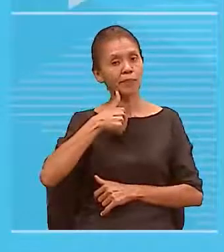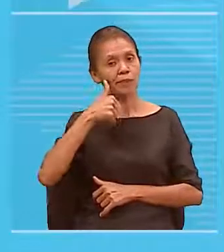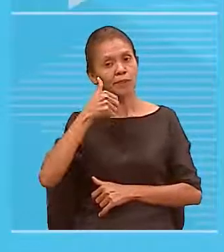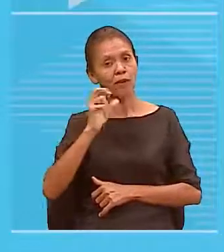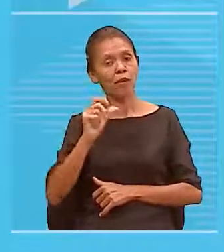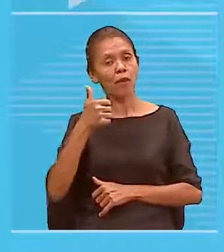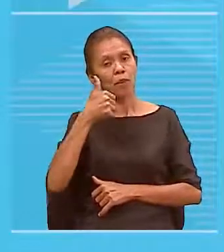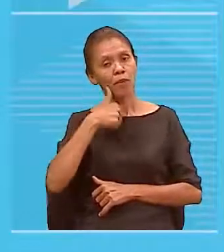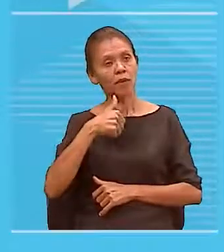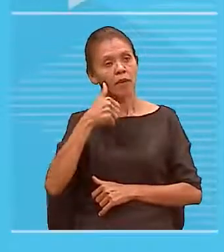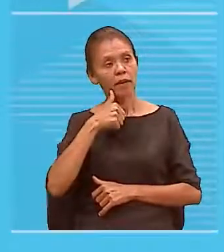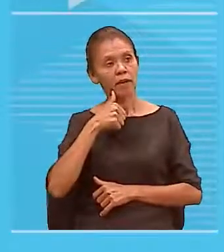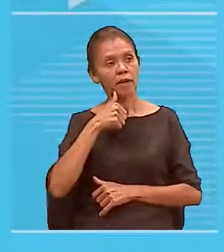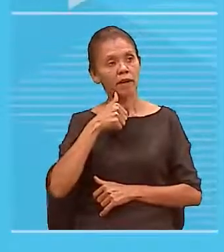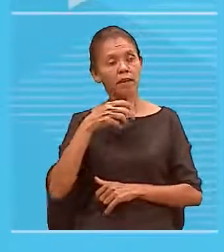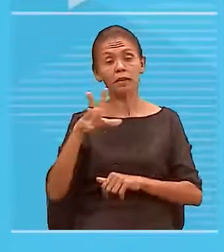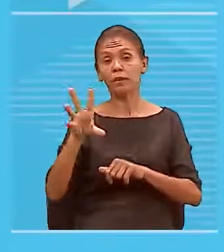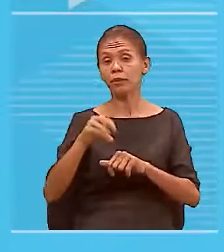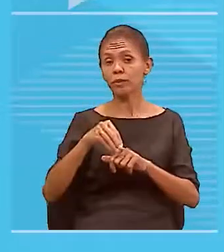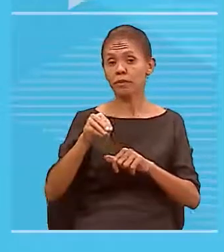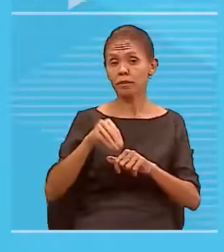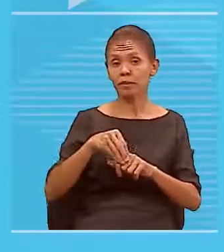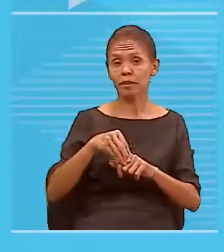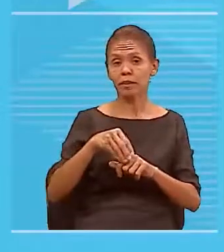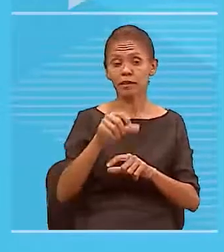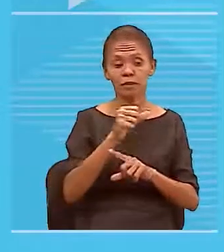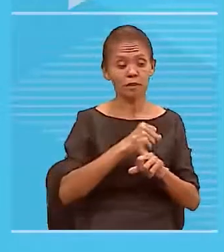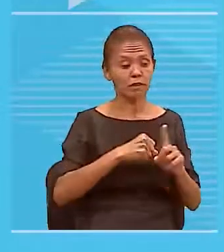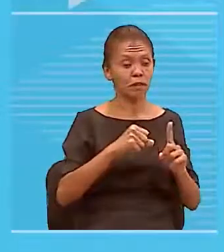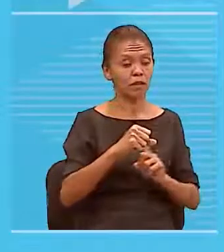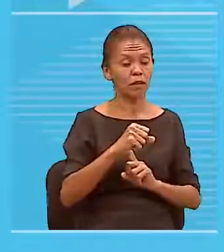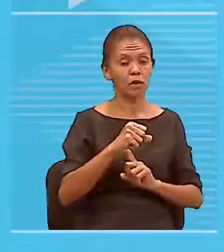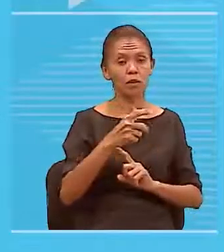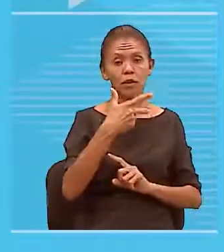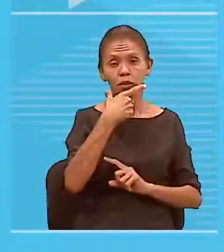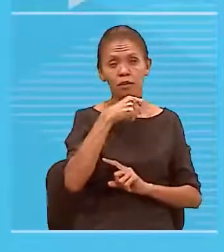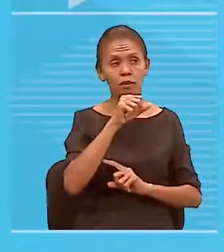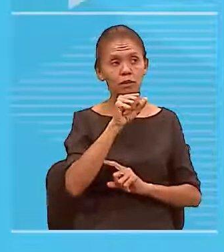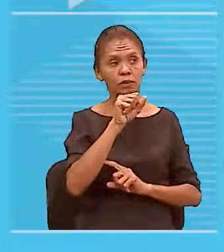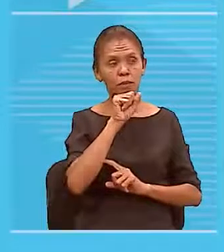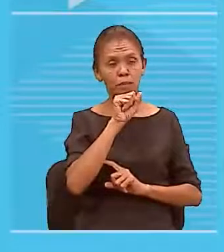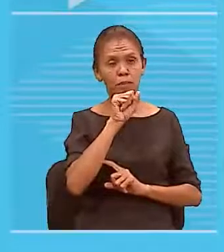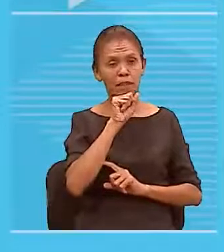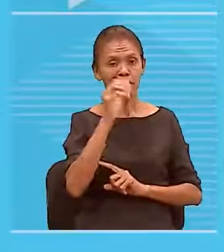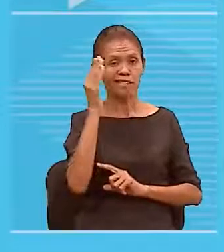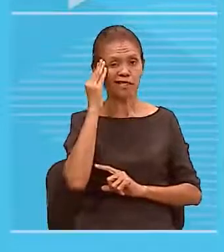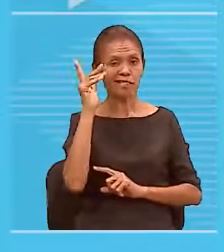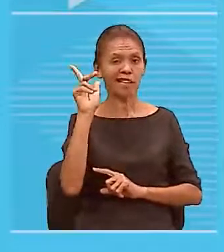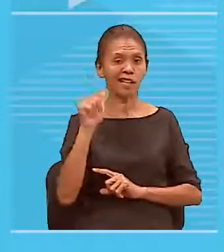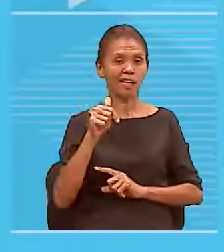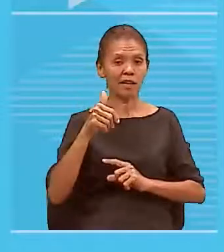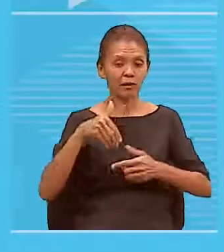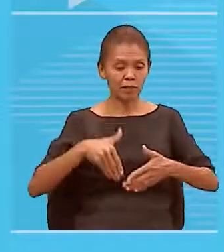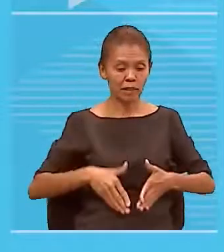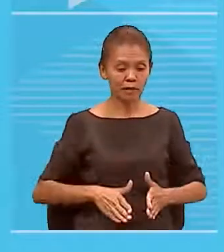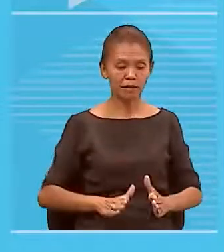era de que com a resposta desse naipe era o nascimento de uma criança